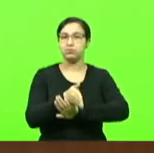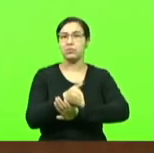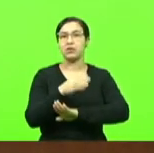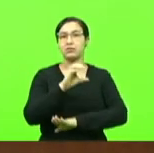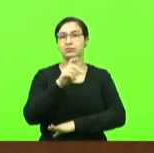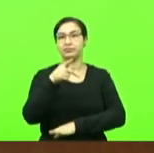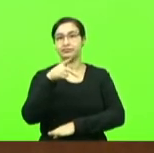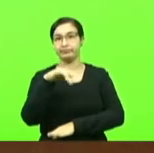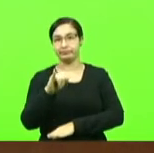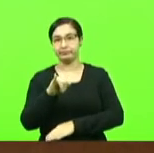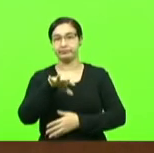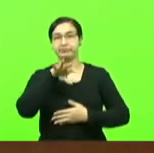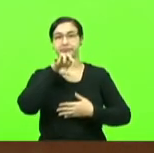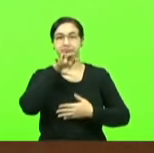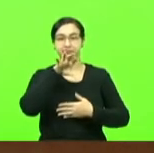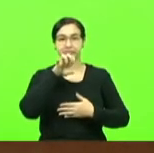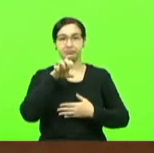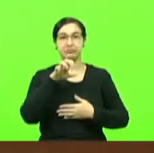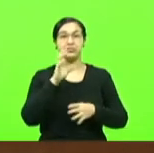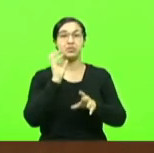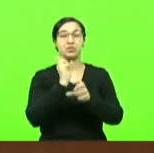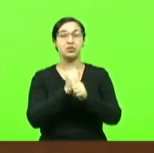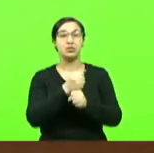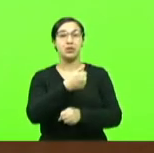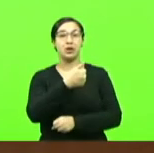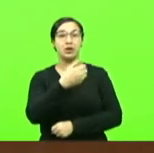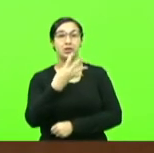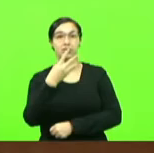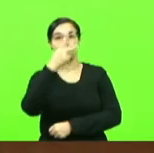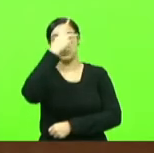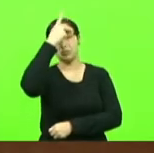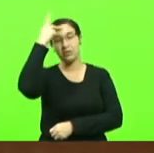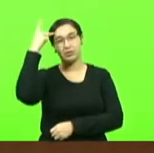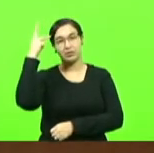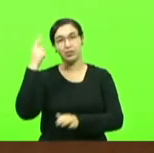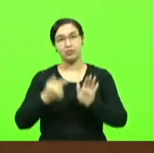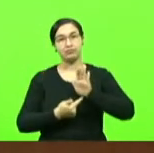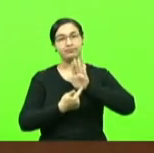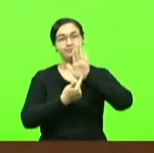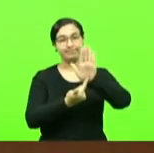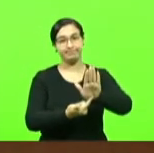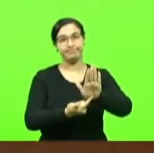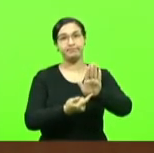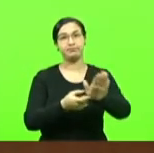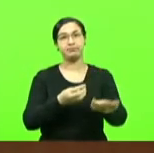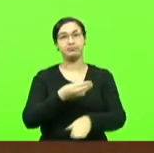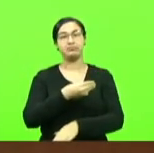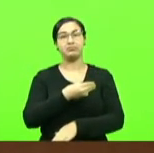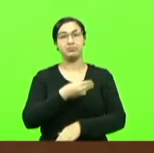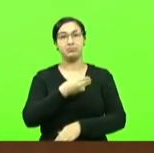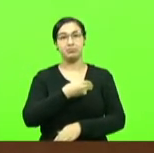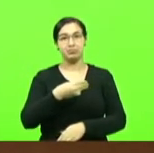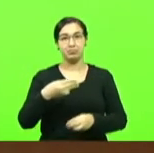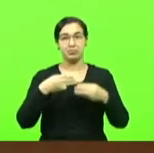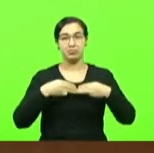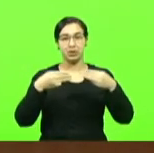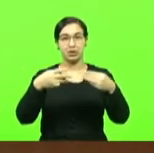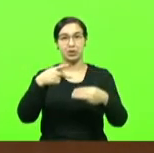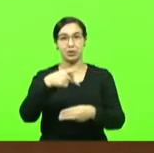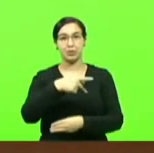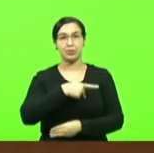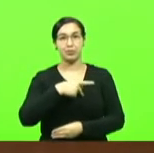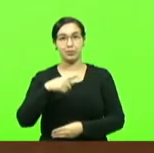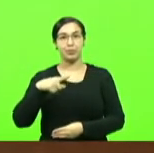respiradores, que as 14 pessoas denunciadas pelo Ministério Público estão no rol indicado pela